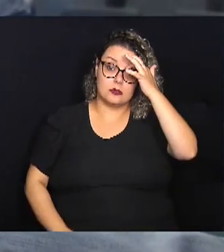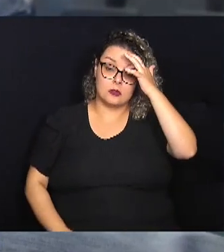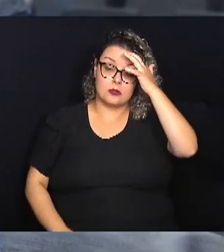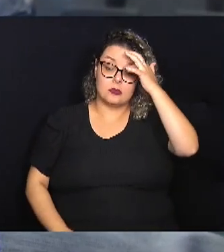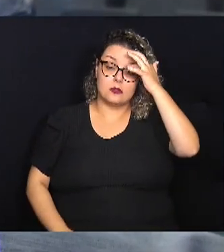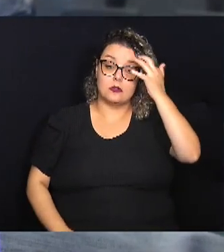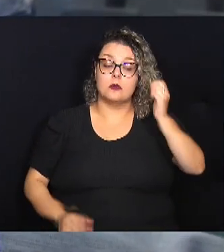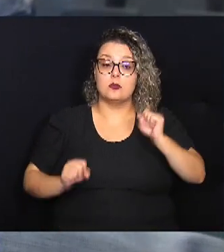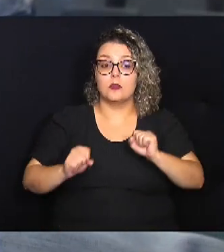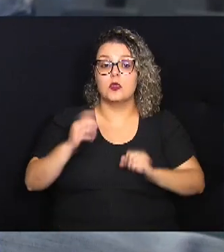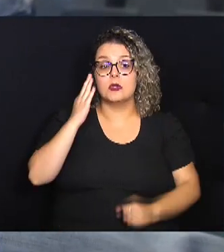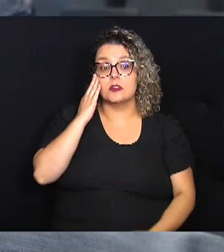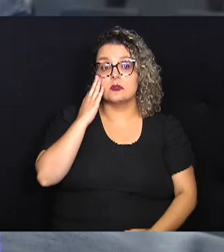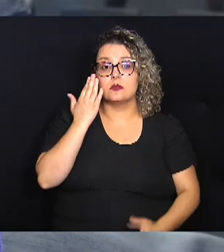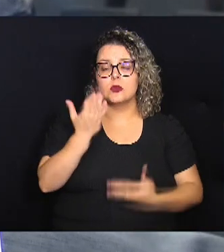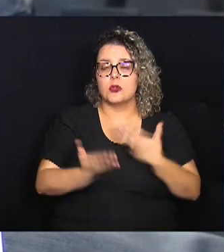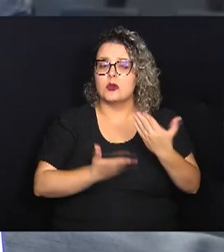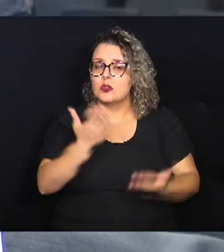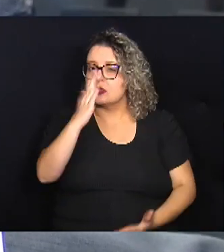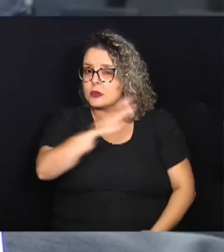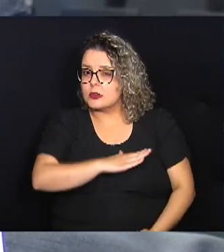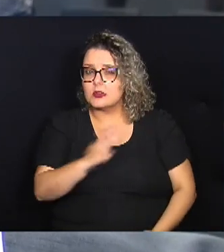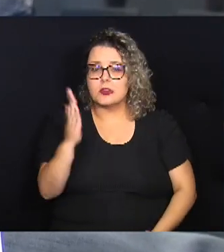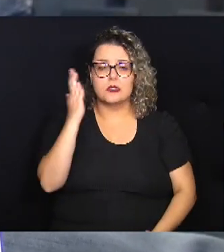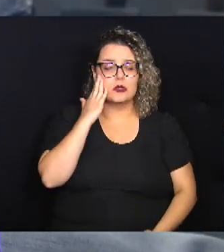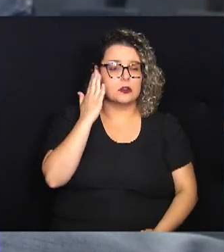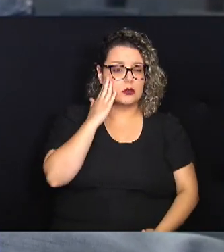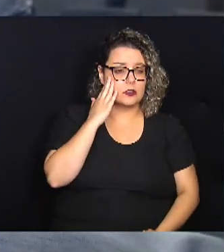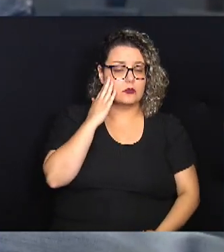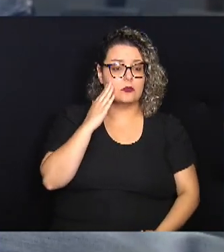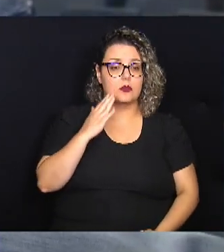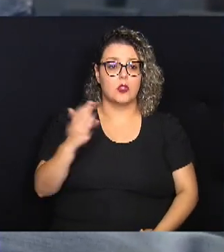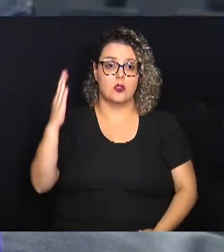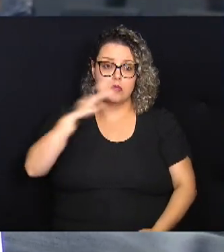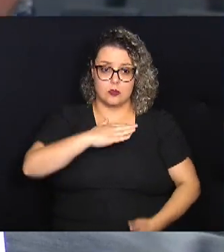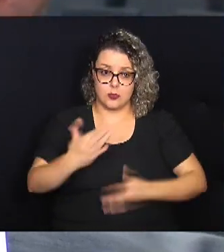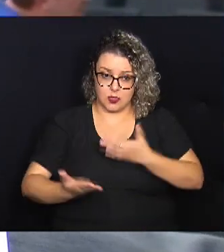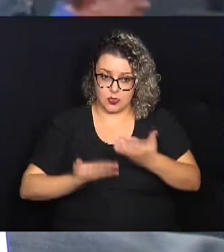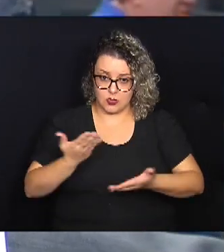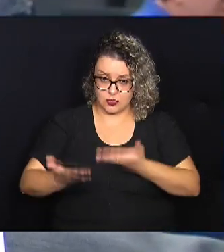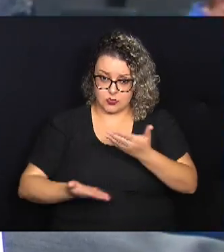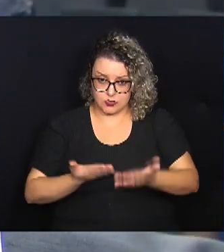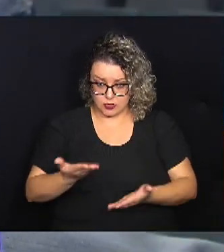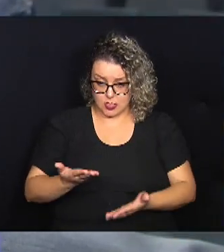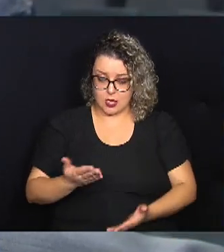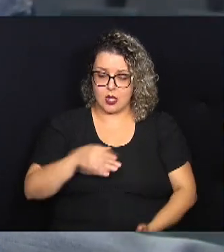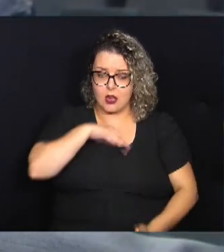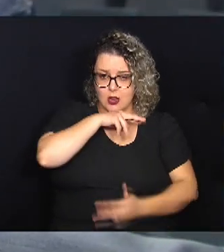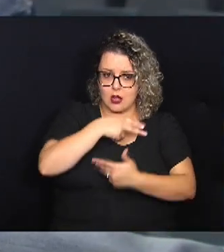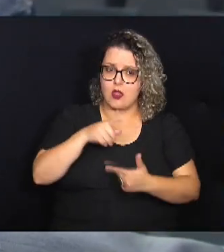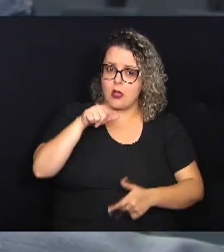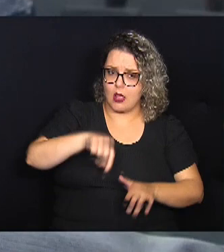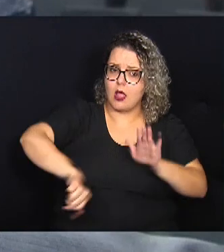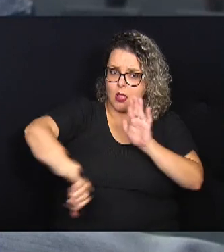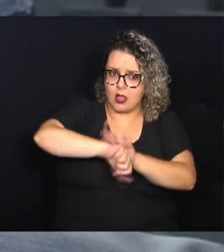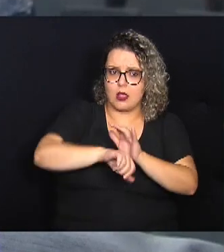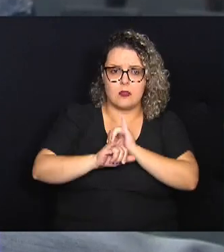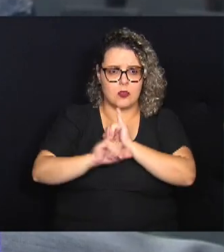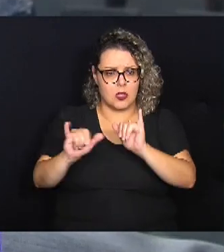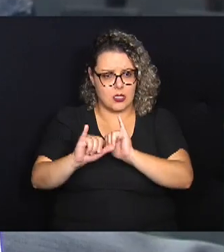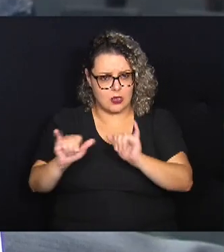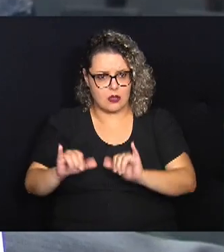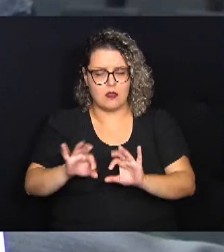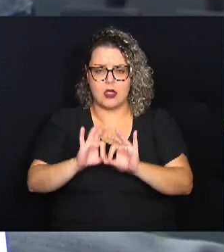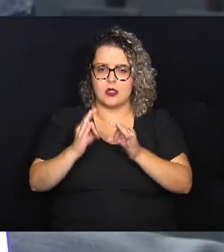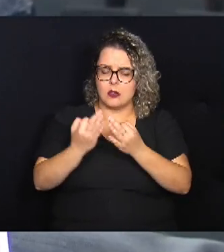questão dos maus tratos e saber que maus tratos hoje aos animais é crime. E levar o recado aos familiares, às